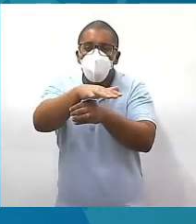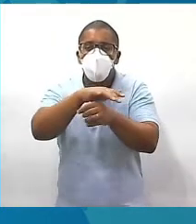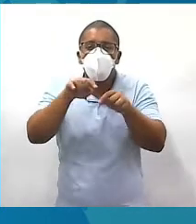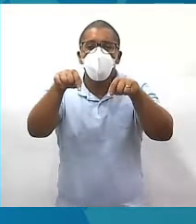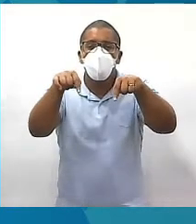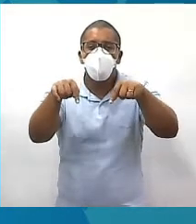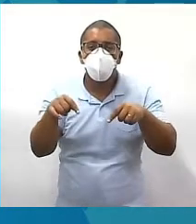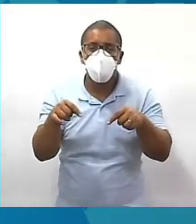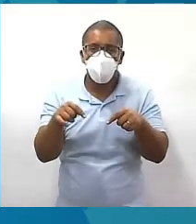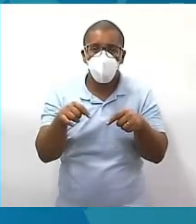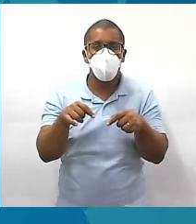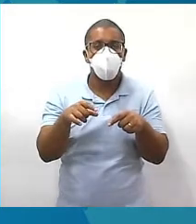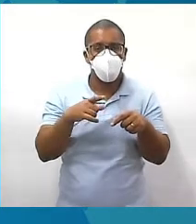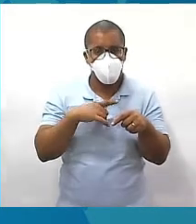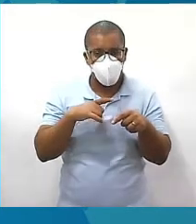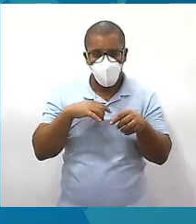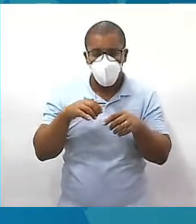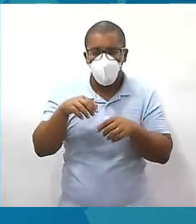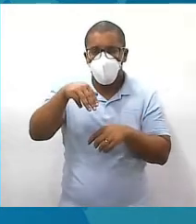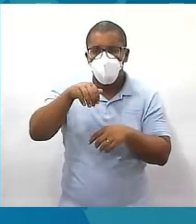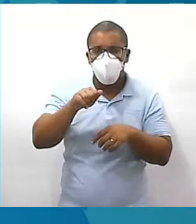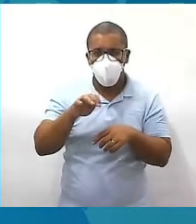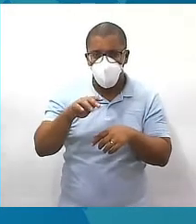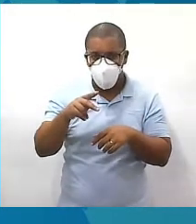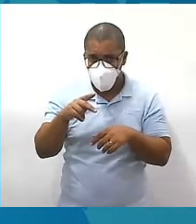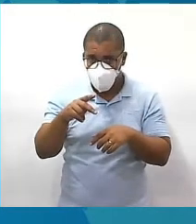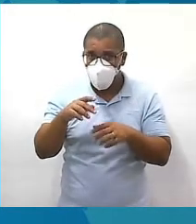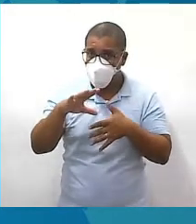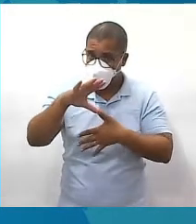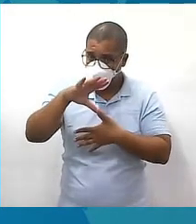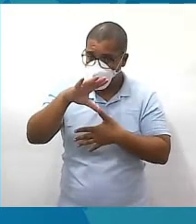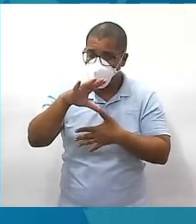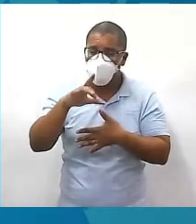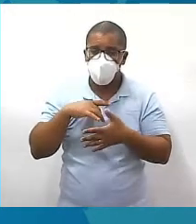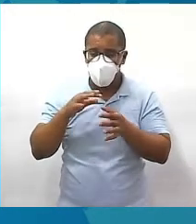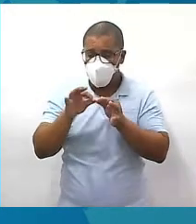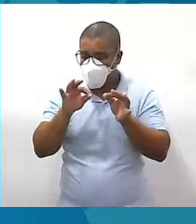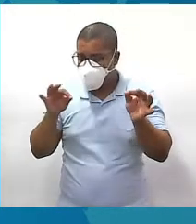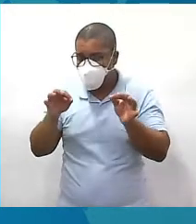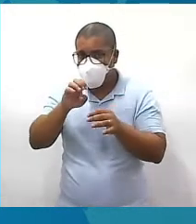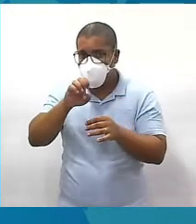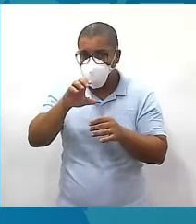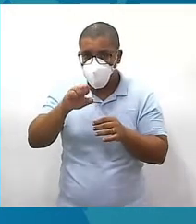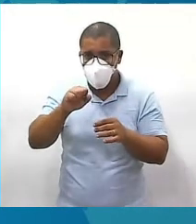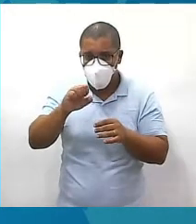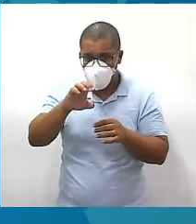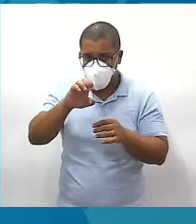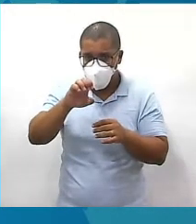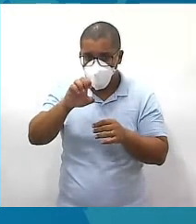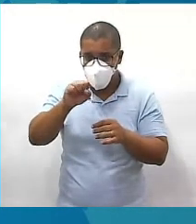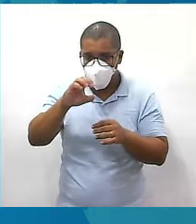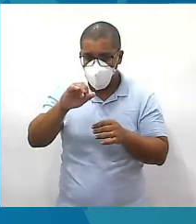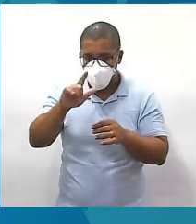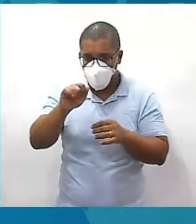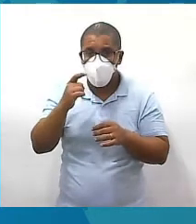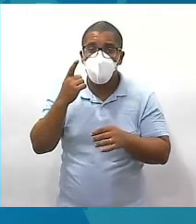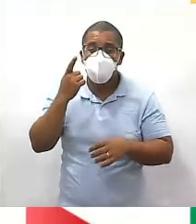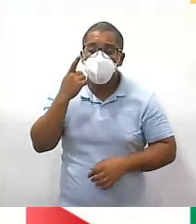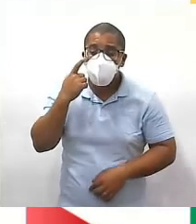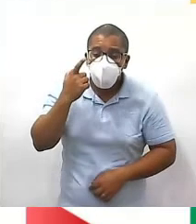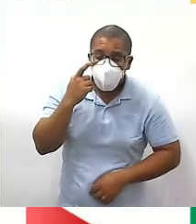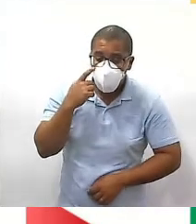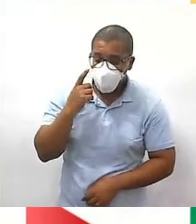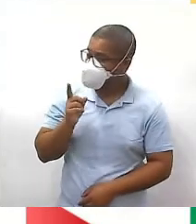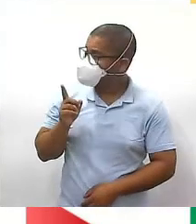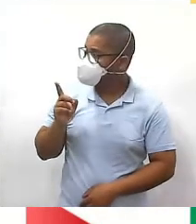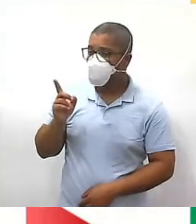circunferência vai dar, pela escala do mapa, a distância muito próxima do que a gente tem da realidade, tá bom? Segue comigo, ó. Olha a imagem